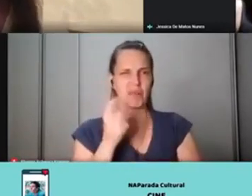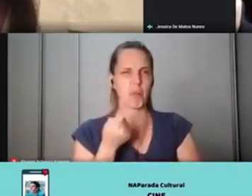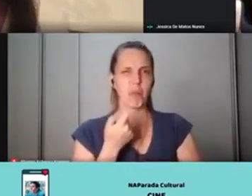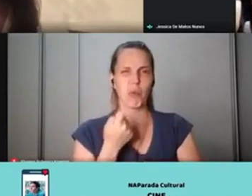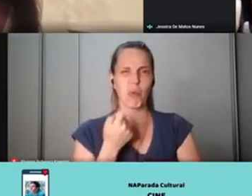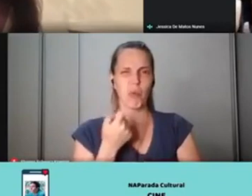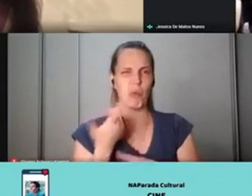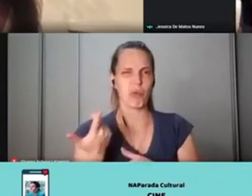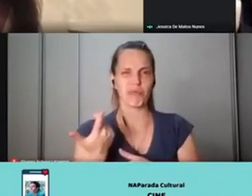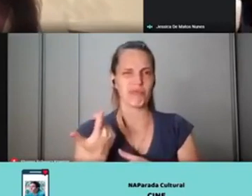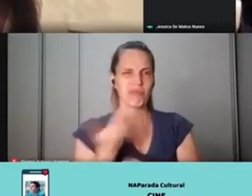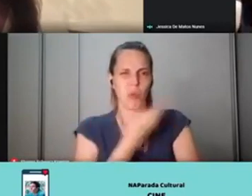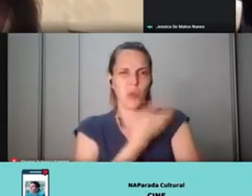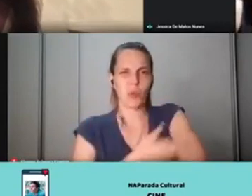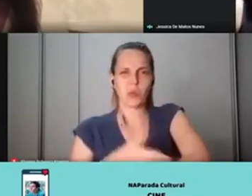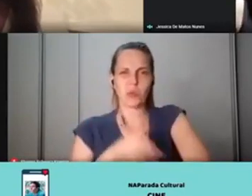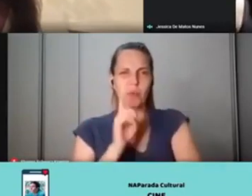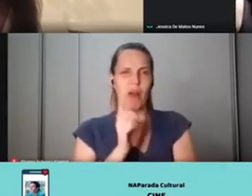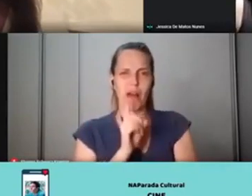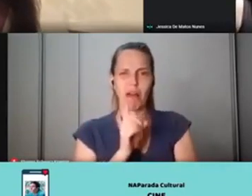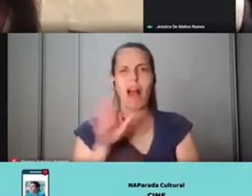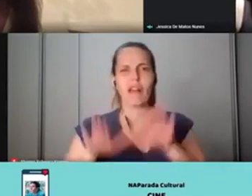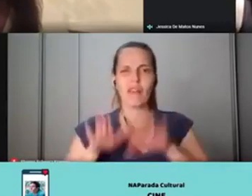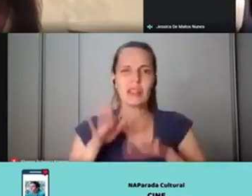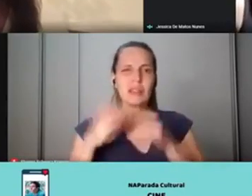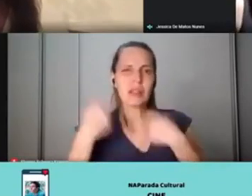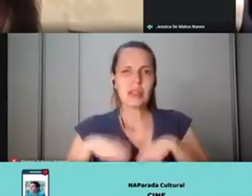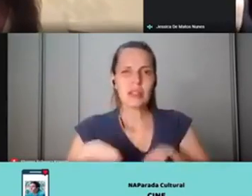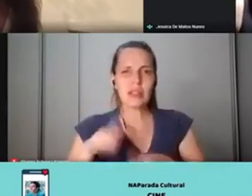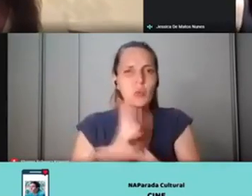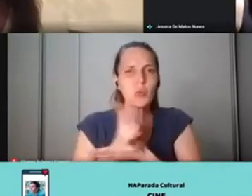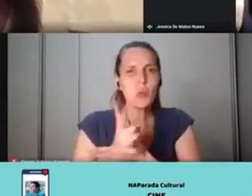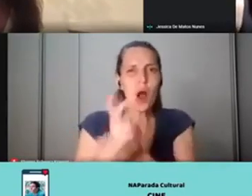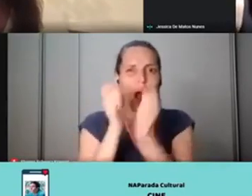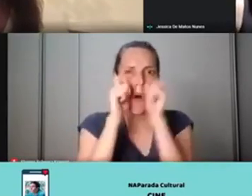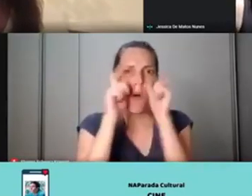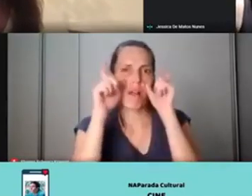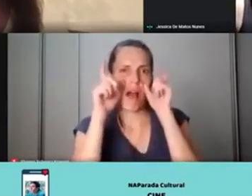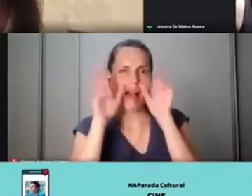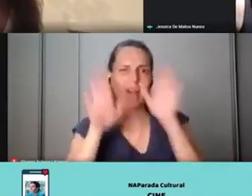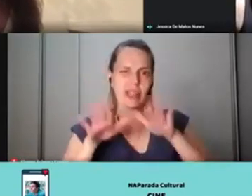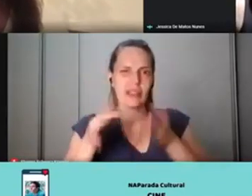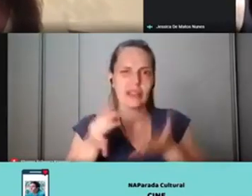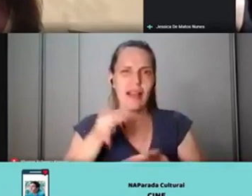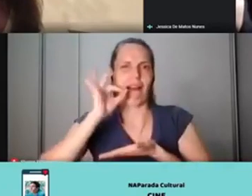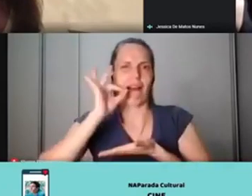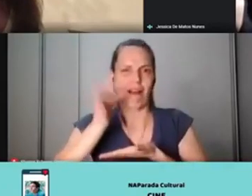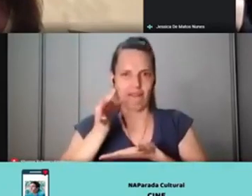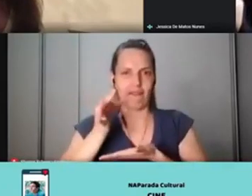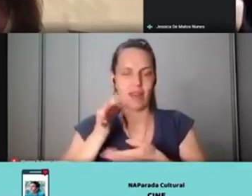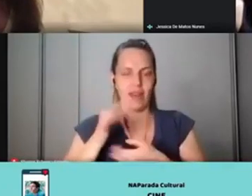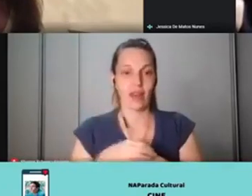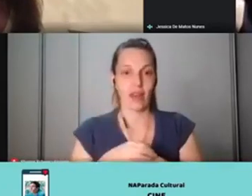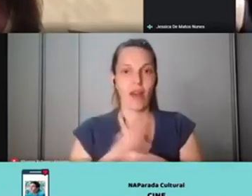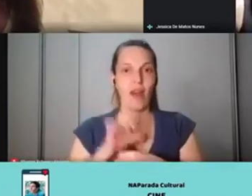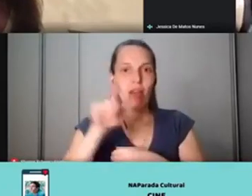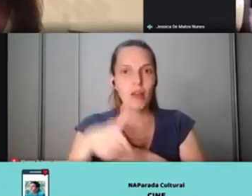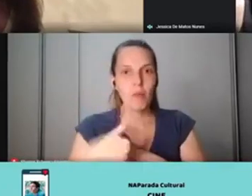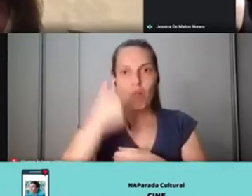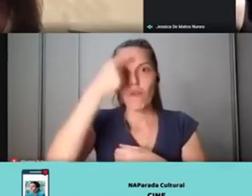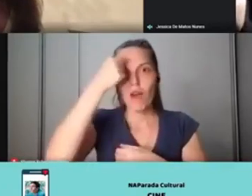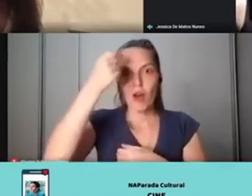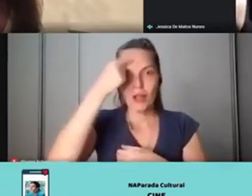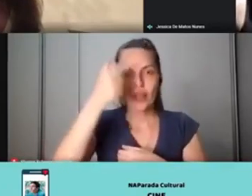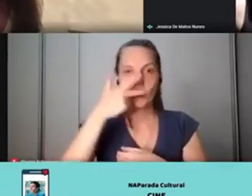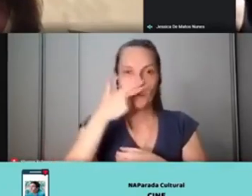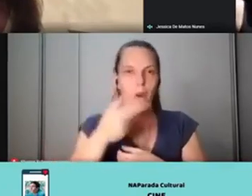mais pela necessidade, assim, de me manter acordada. E foi na faculdade mesmo, consumindo café de forma